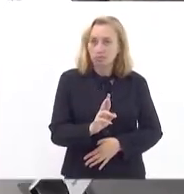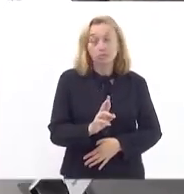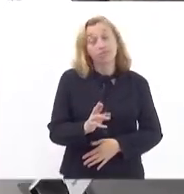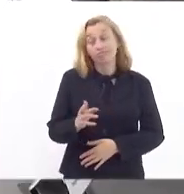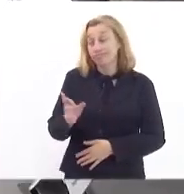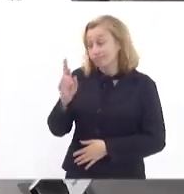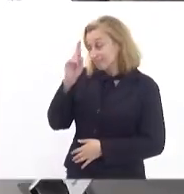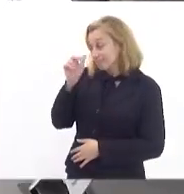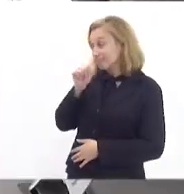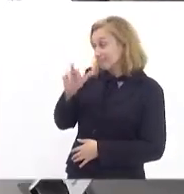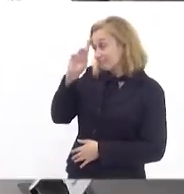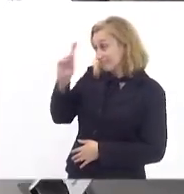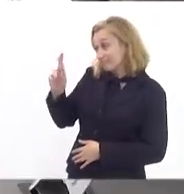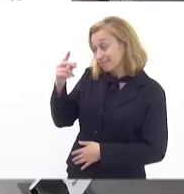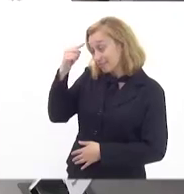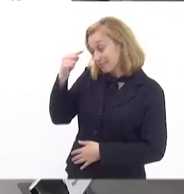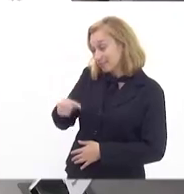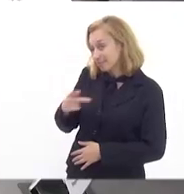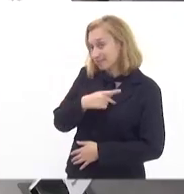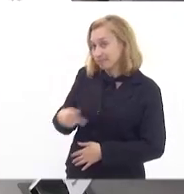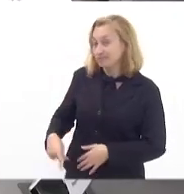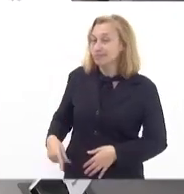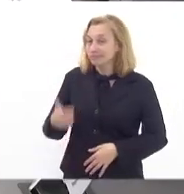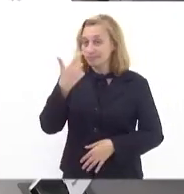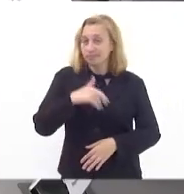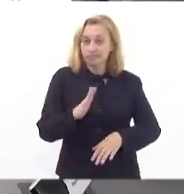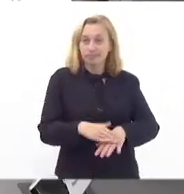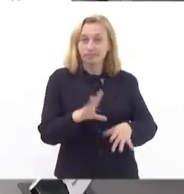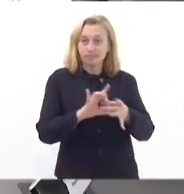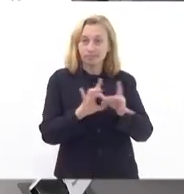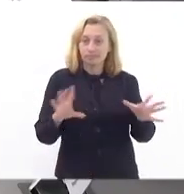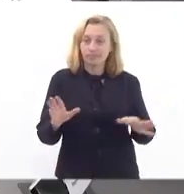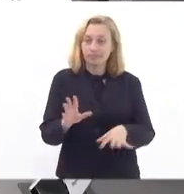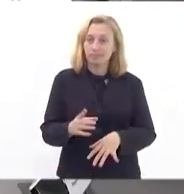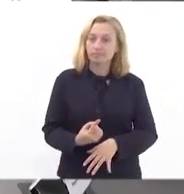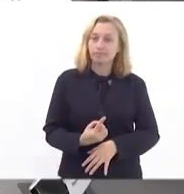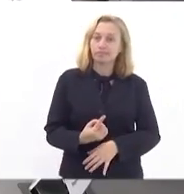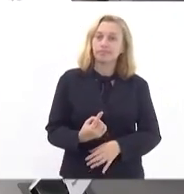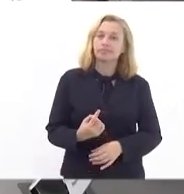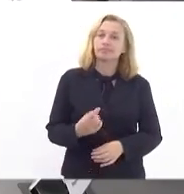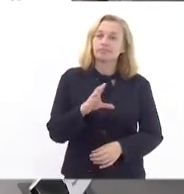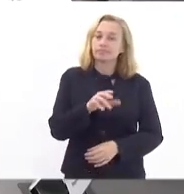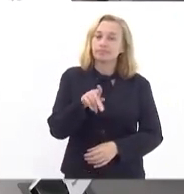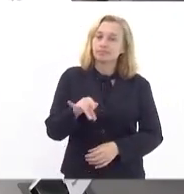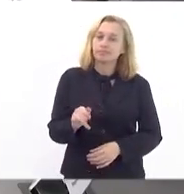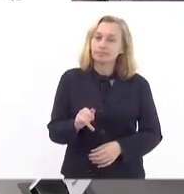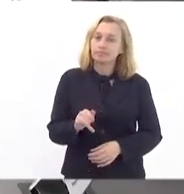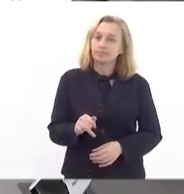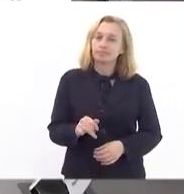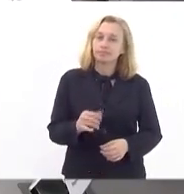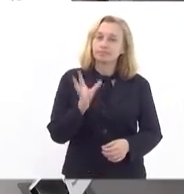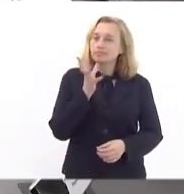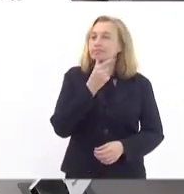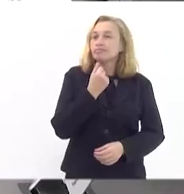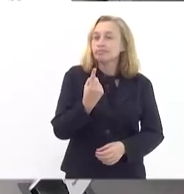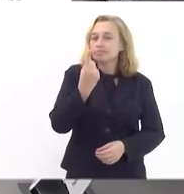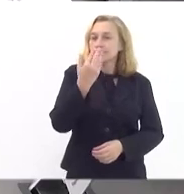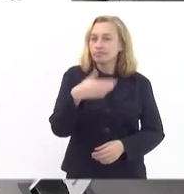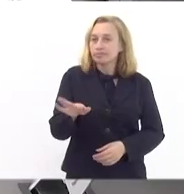eu converso com vocês sempre para ser instalada tem que ser um